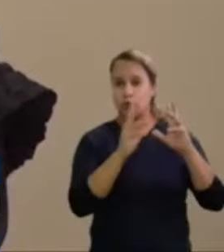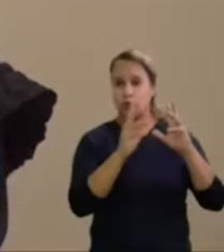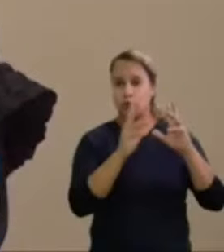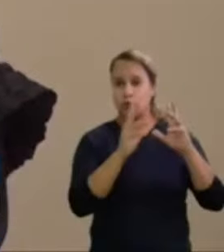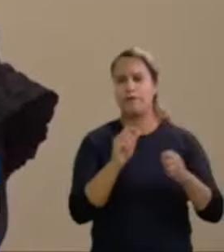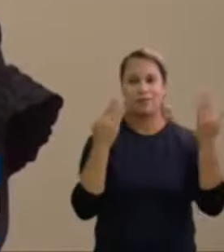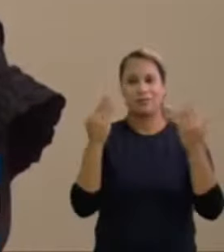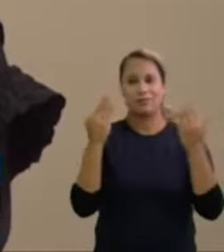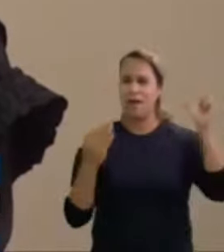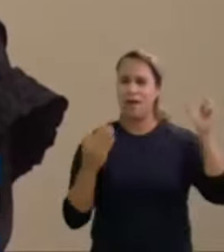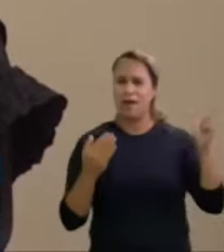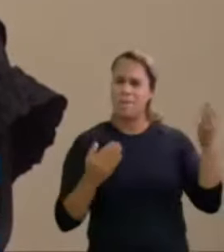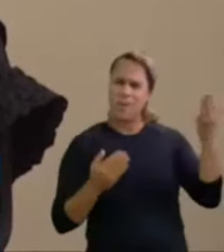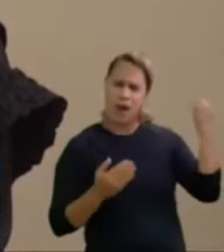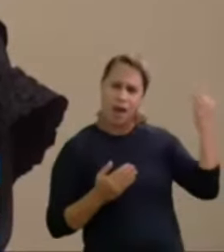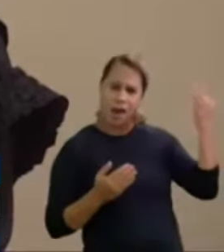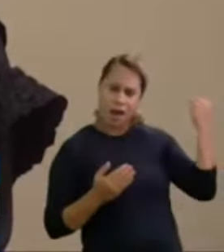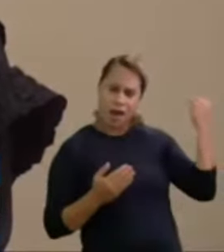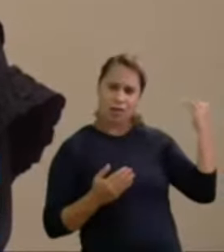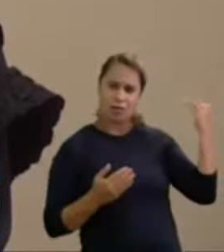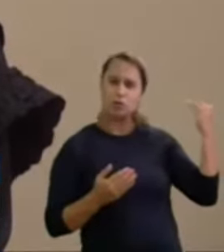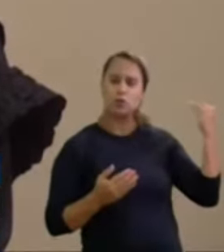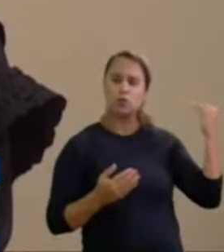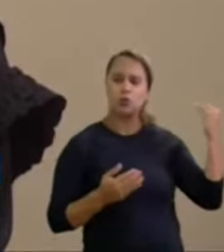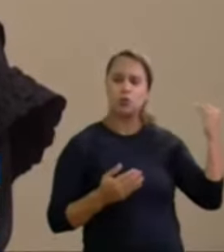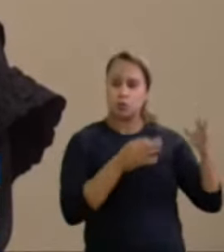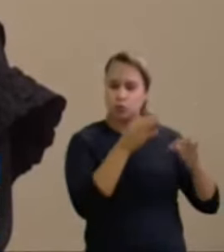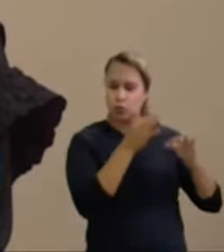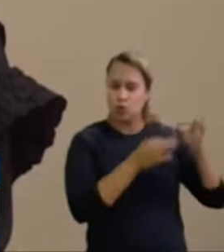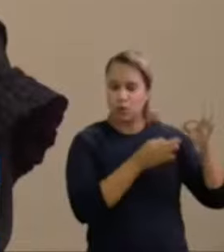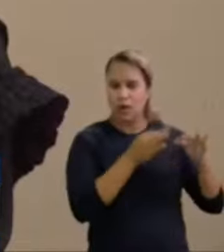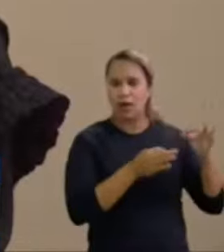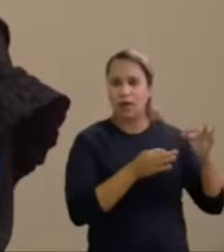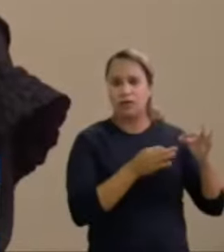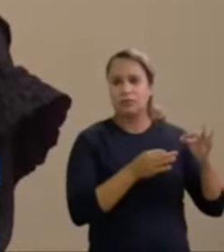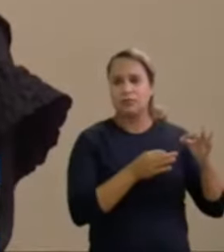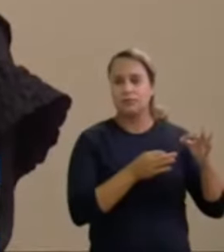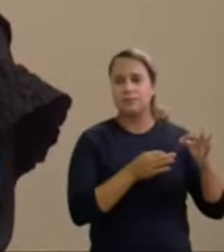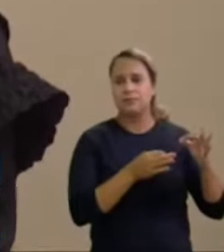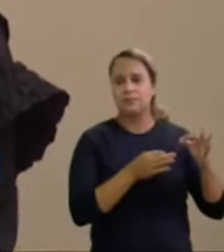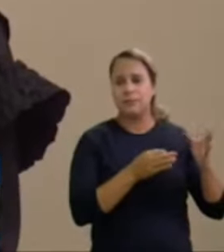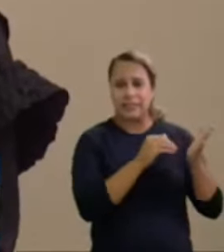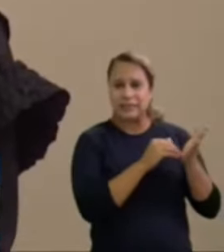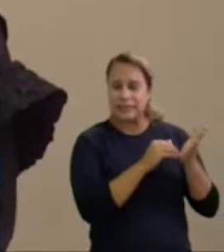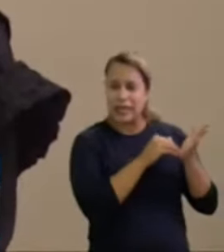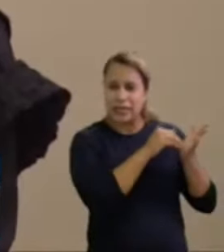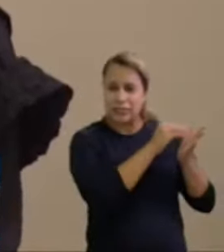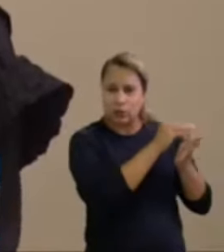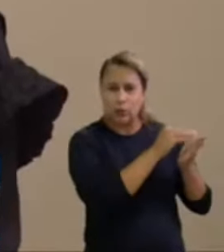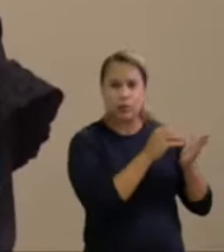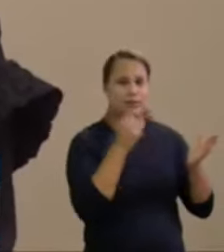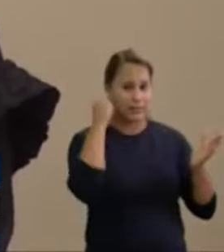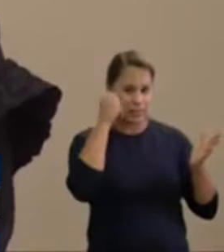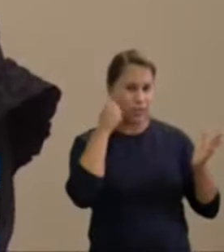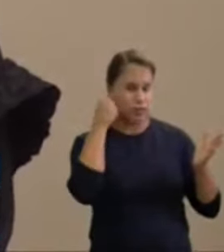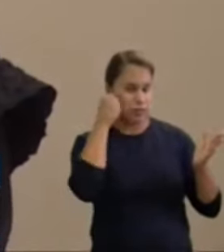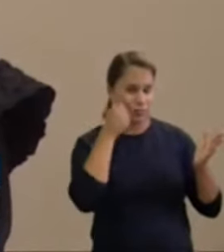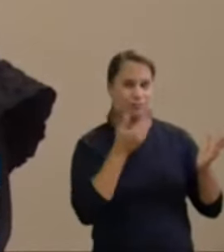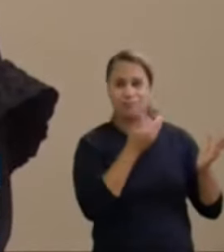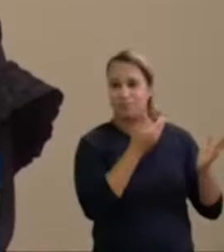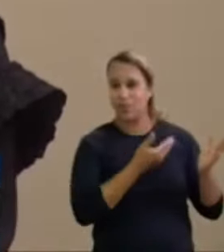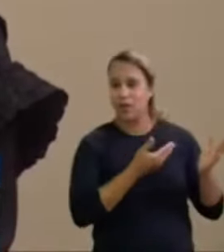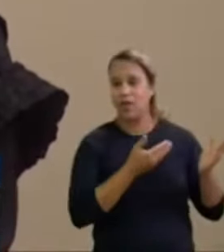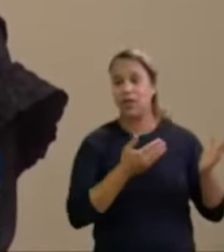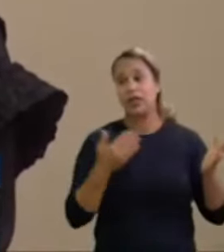essa comparação entre o precedente Né o julgado que caou a Senadora Celma ruda e este caso como se ele